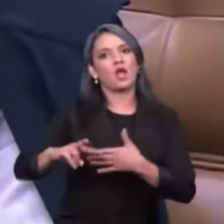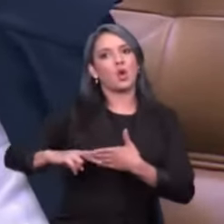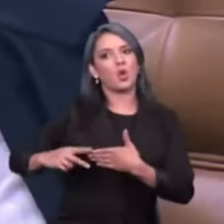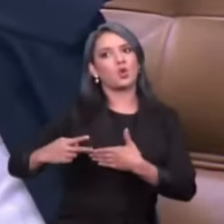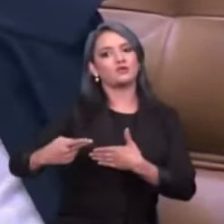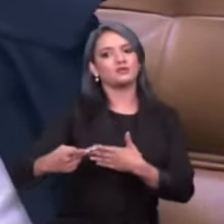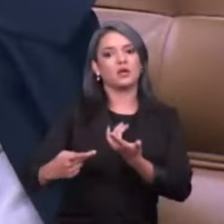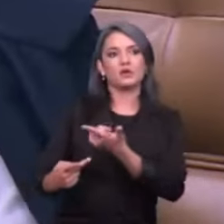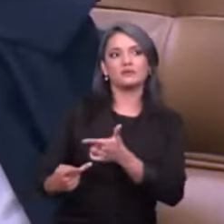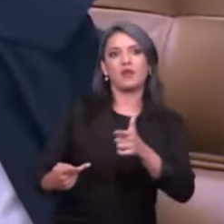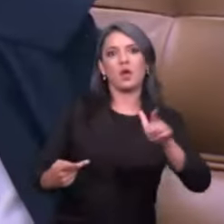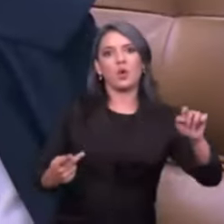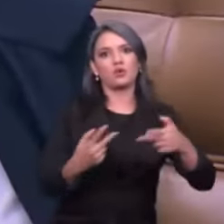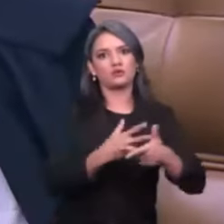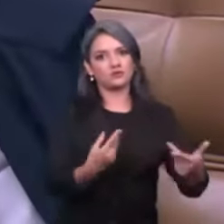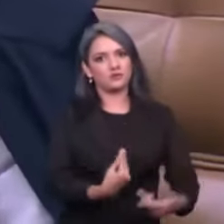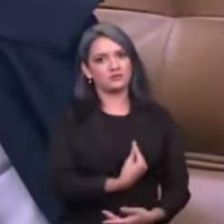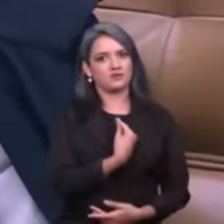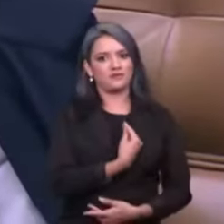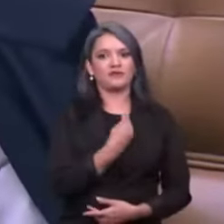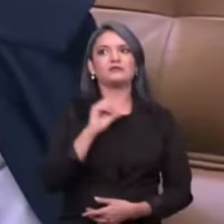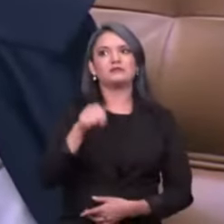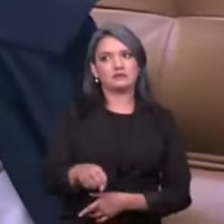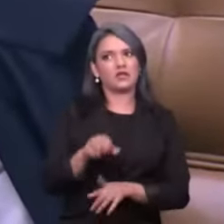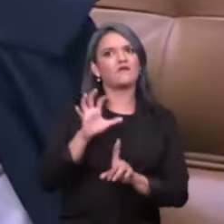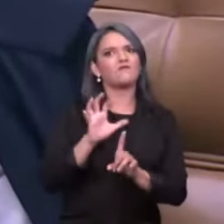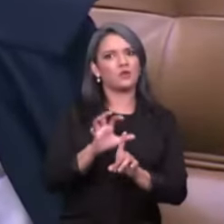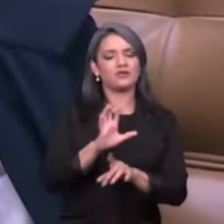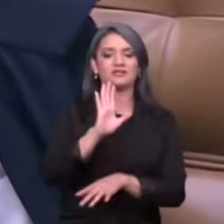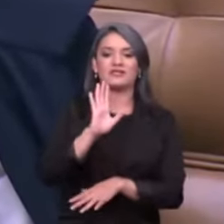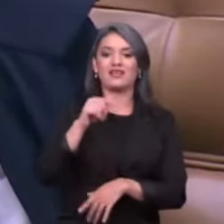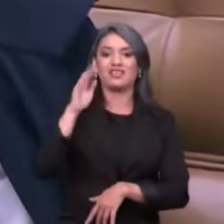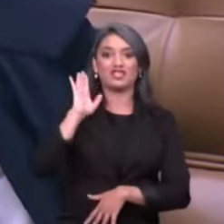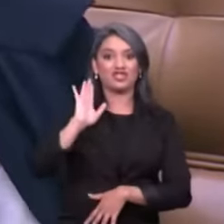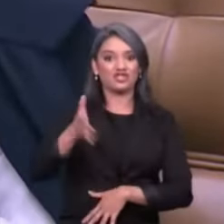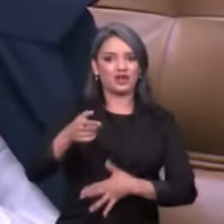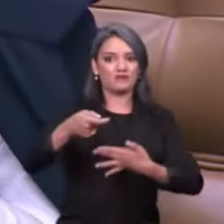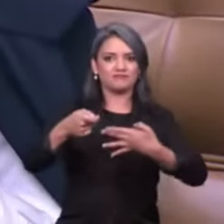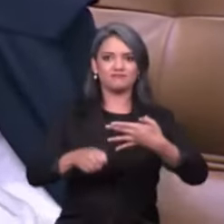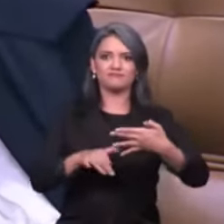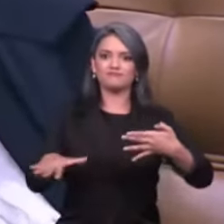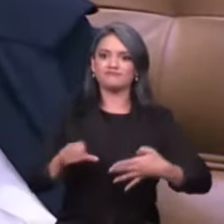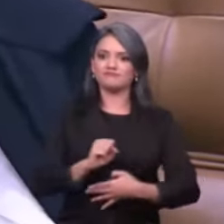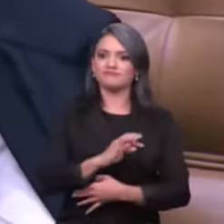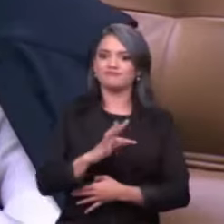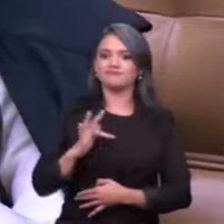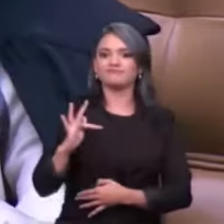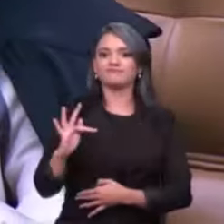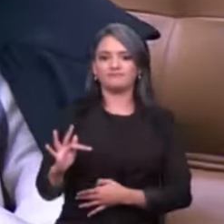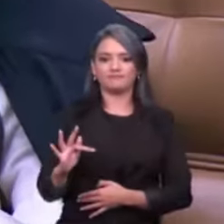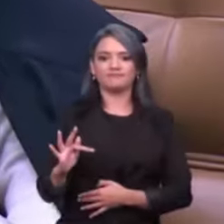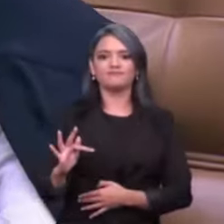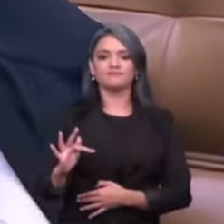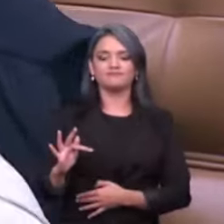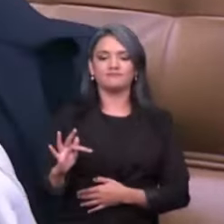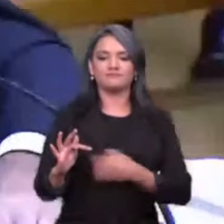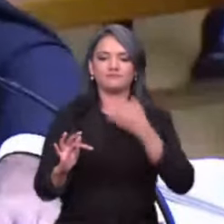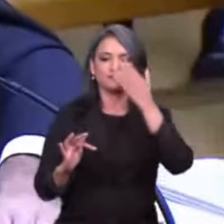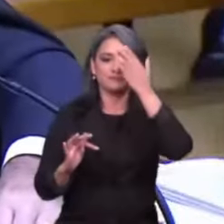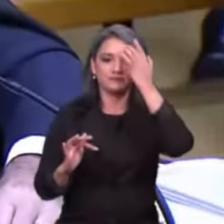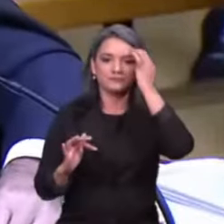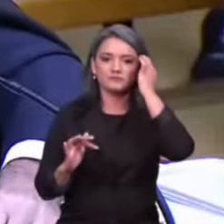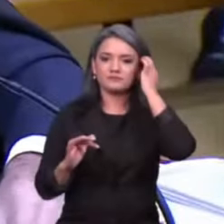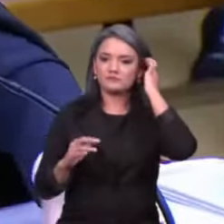outros dados da vida dele. Isto tem importância e foi jurisprudência nossa que firmou isso. Apenas para essa chave. Agradeço,